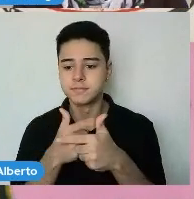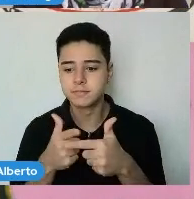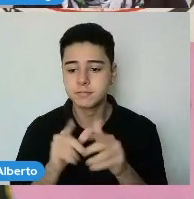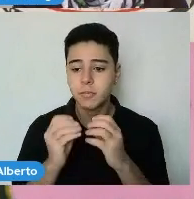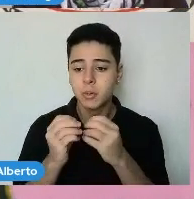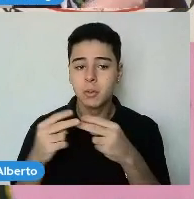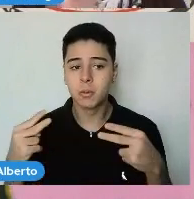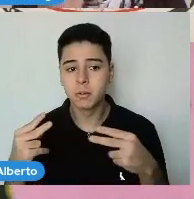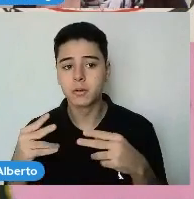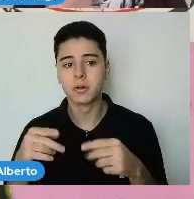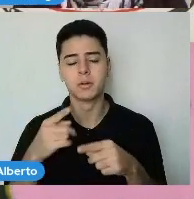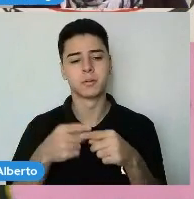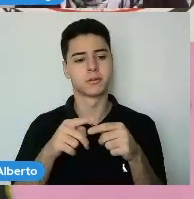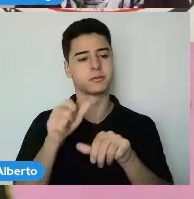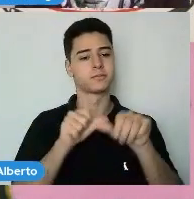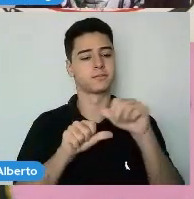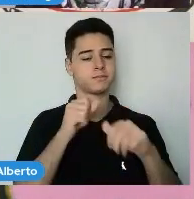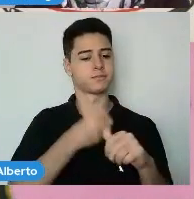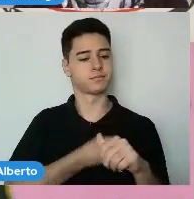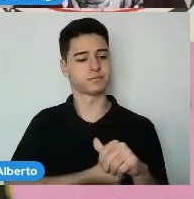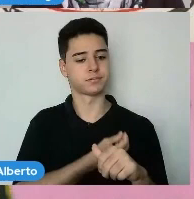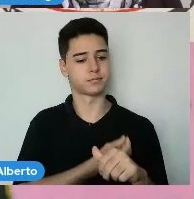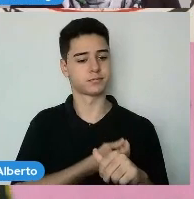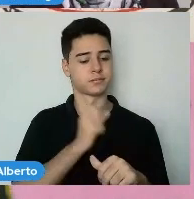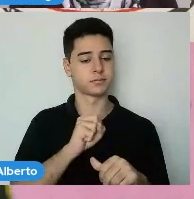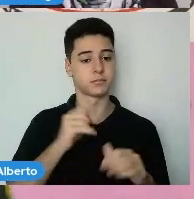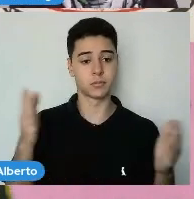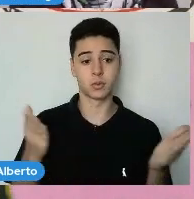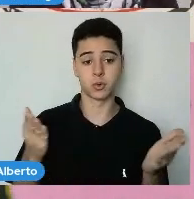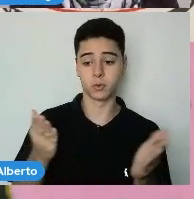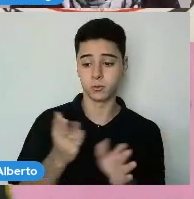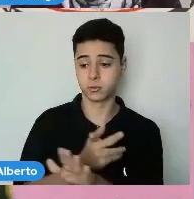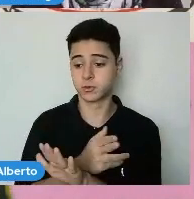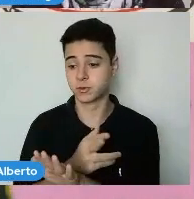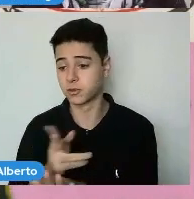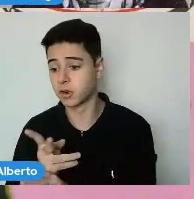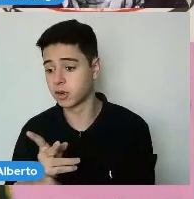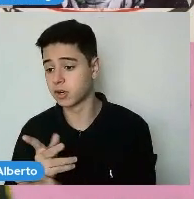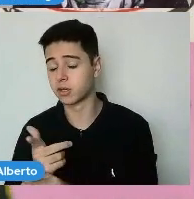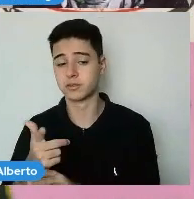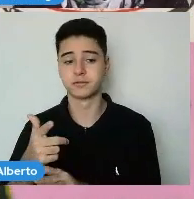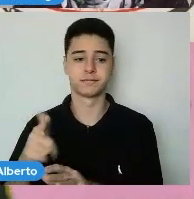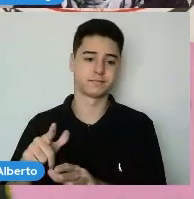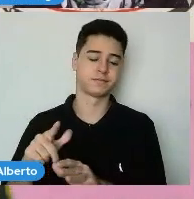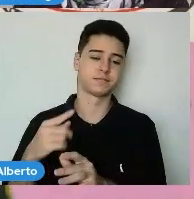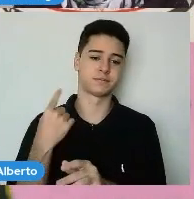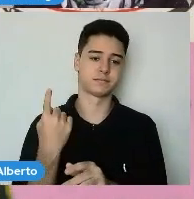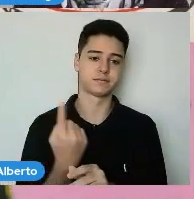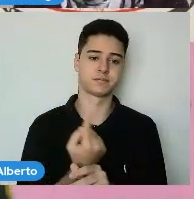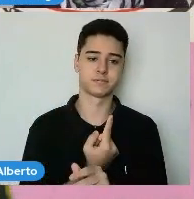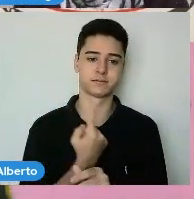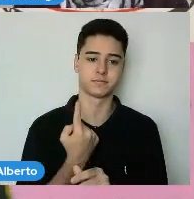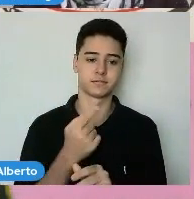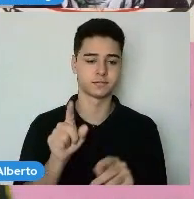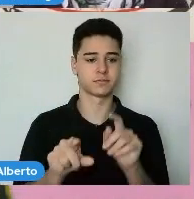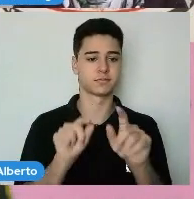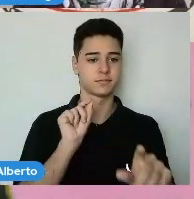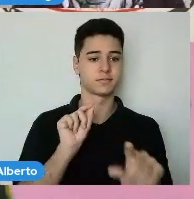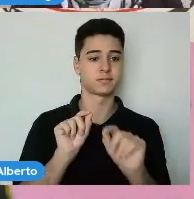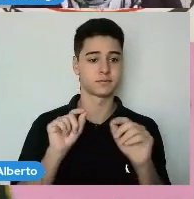Por que ao invés de vivenciar, hoje em dia, muitas vezes a gente a gente